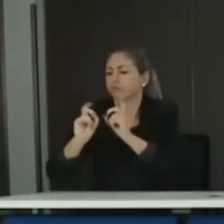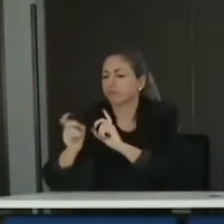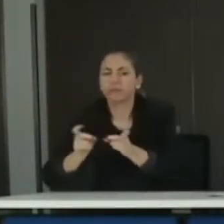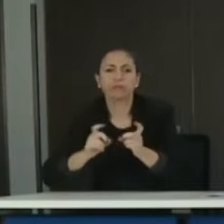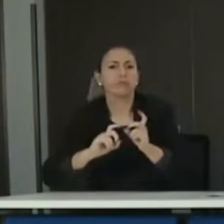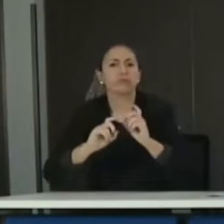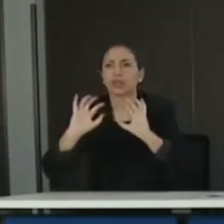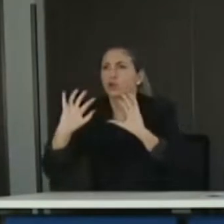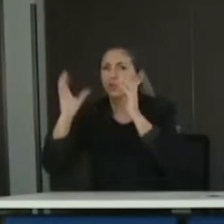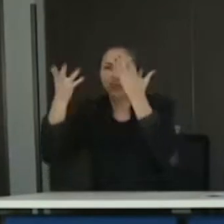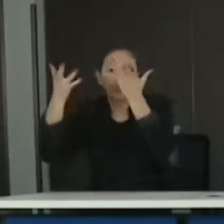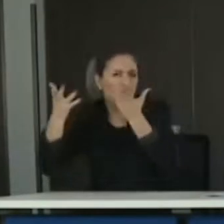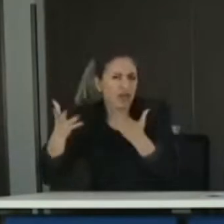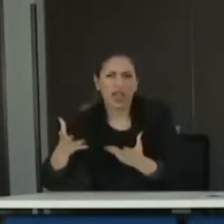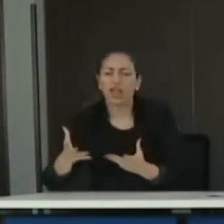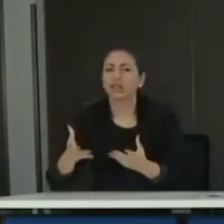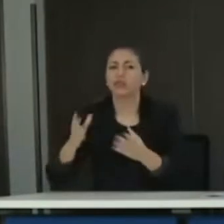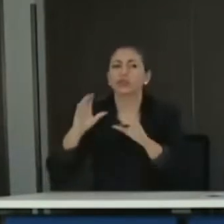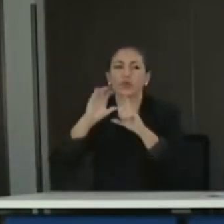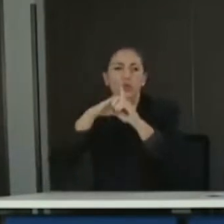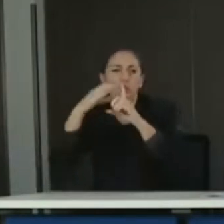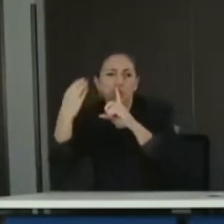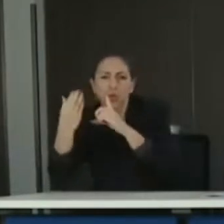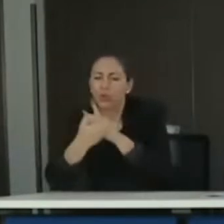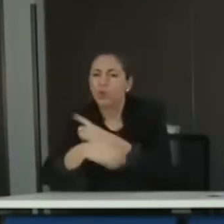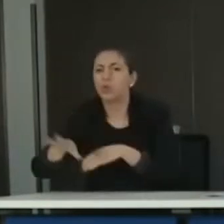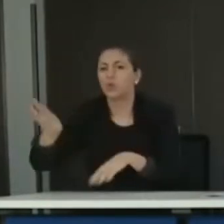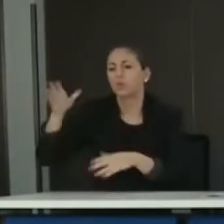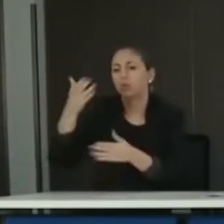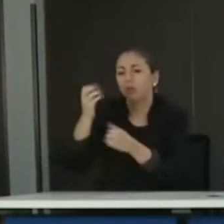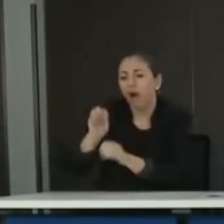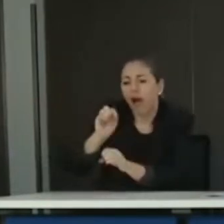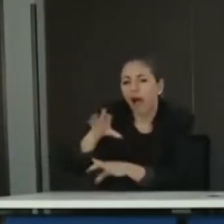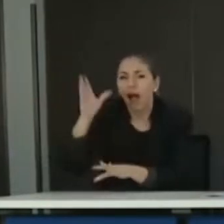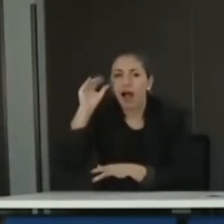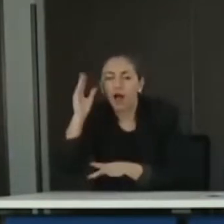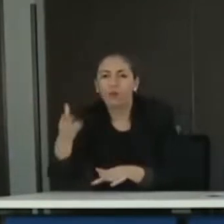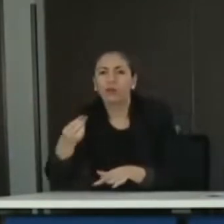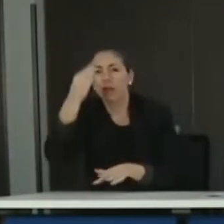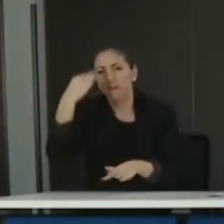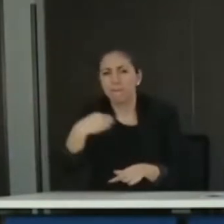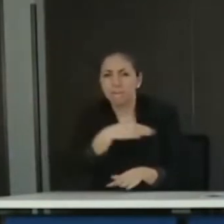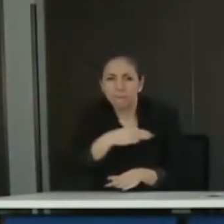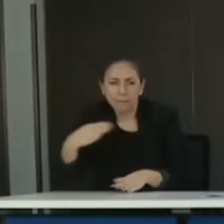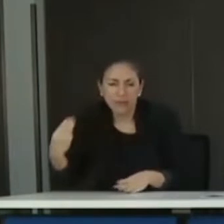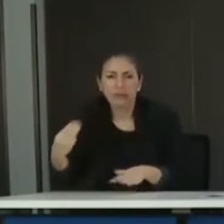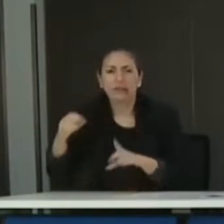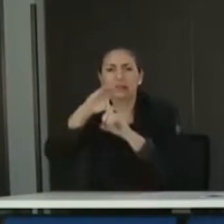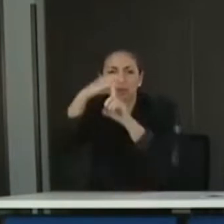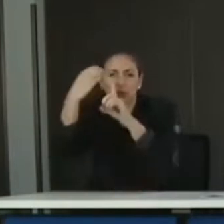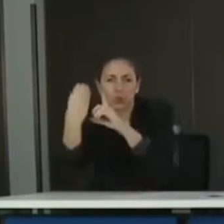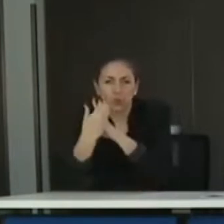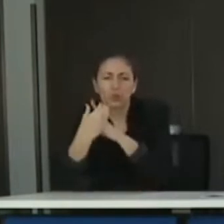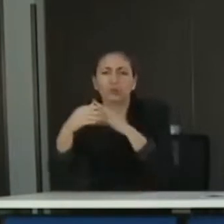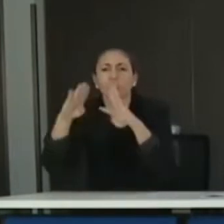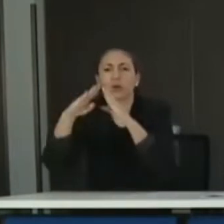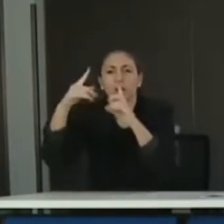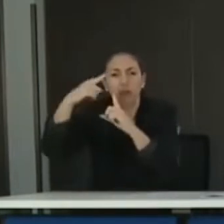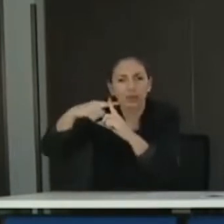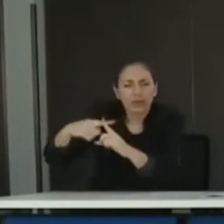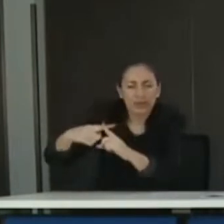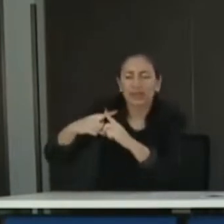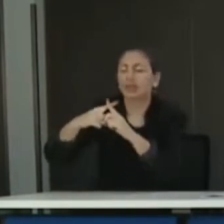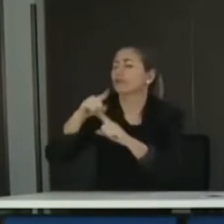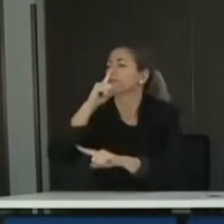incluídas nestes exemplos as excursões os cursos presenciais as missas e os cultos religiosos